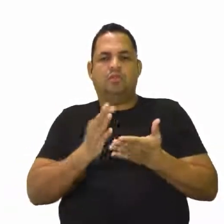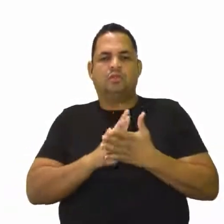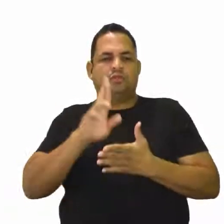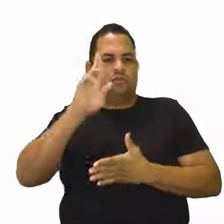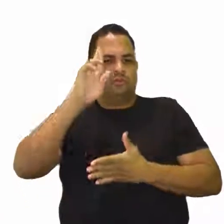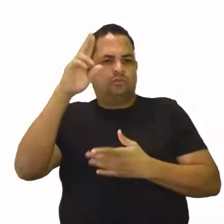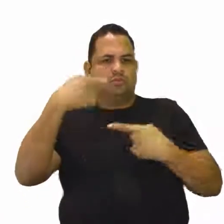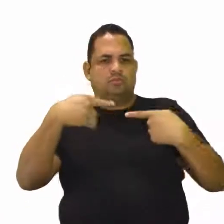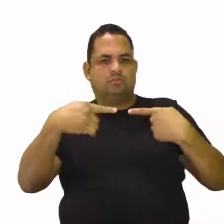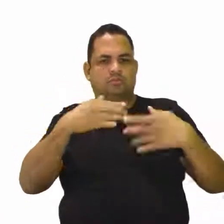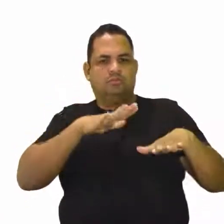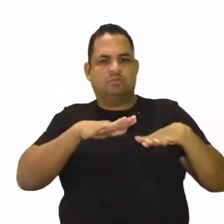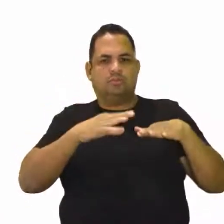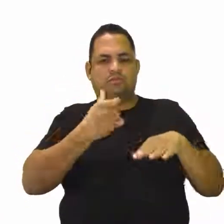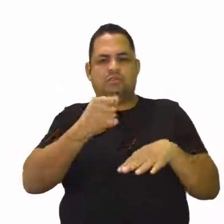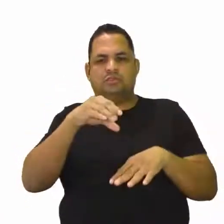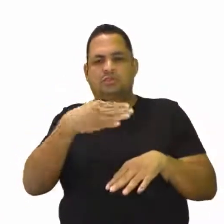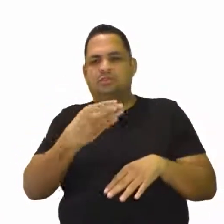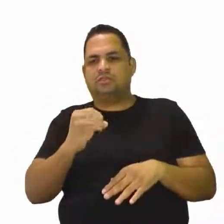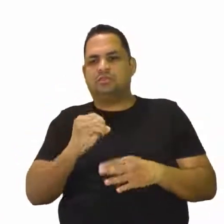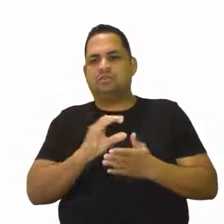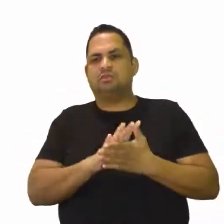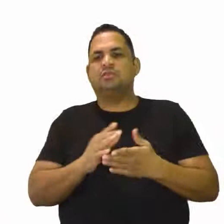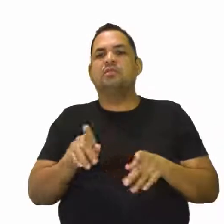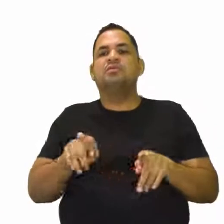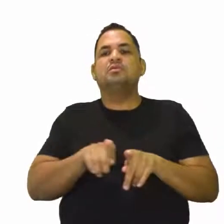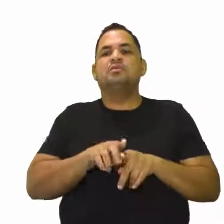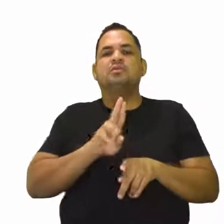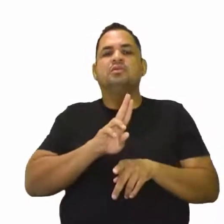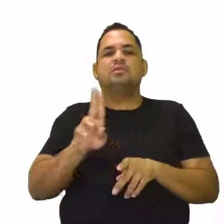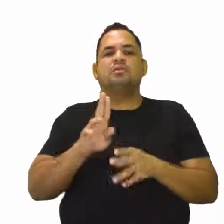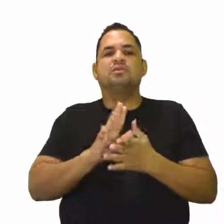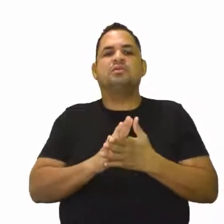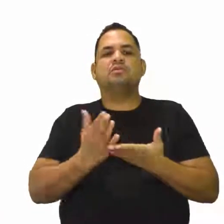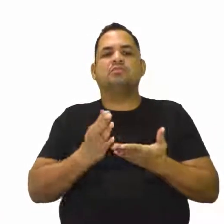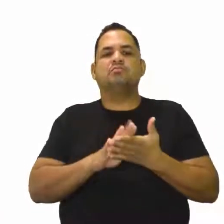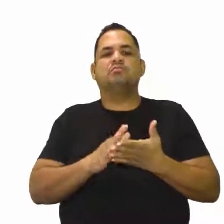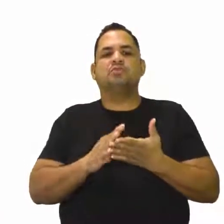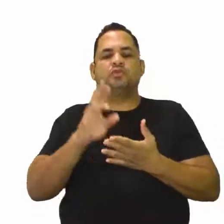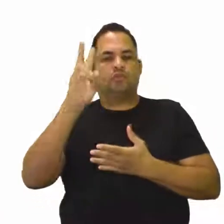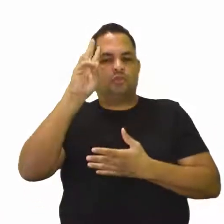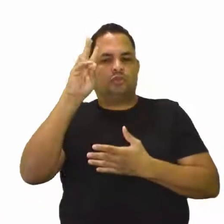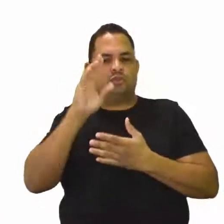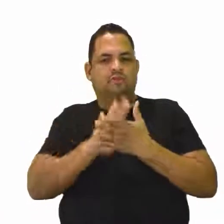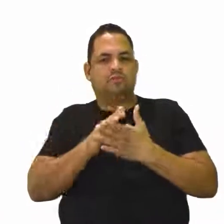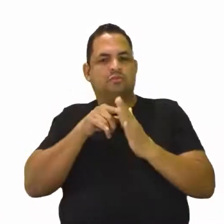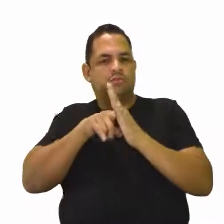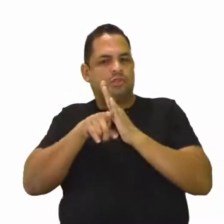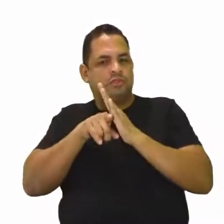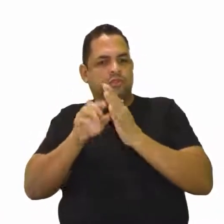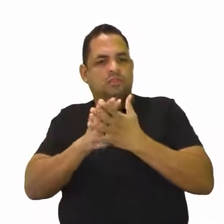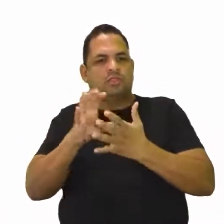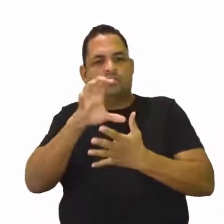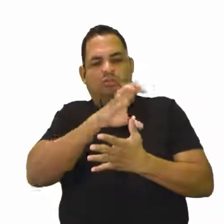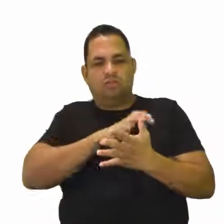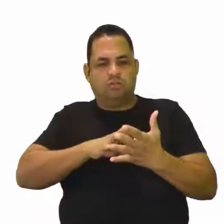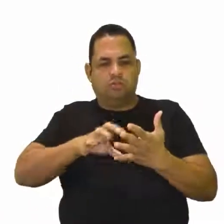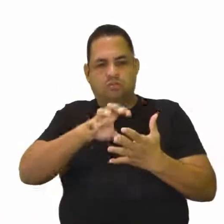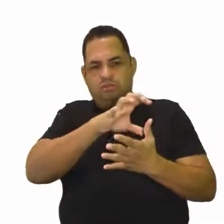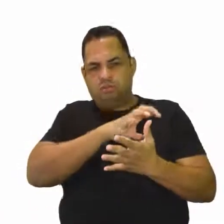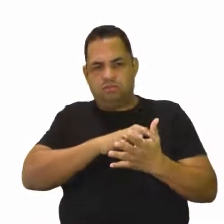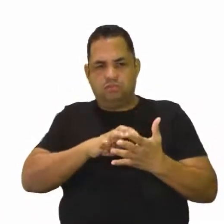considerado o chefe político do movimento de 1930, também chamado por grande parte dos historiadores e estudiosos